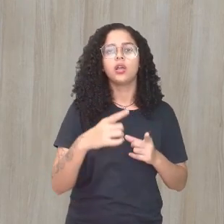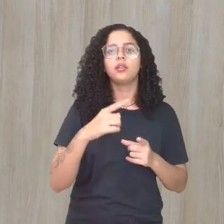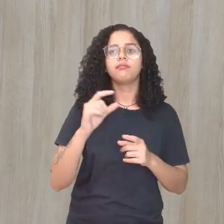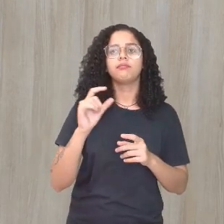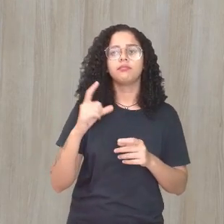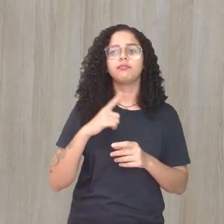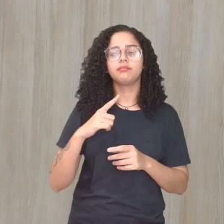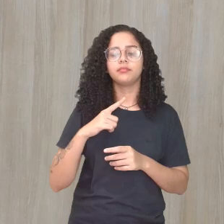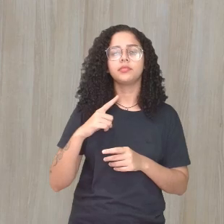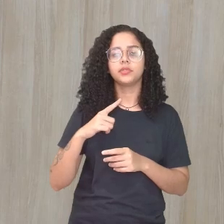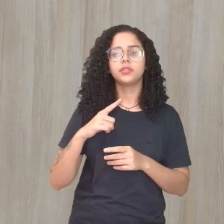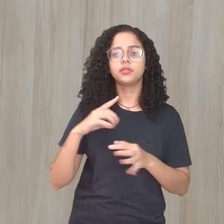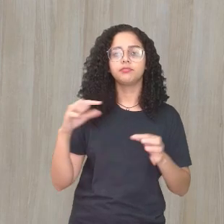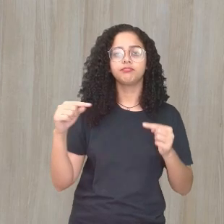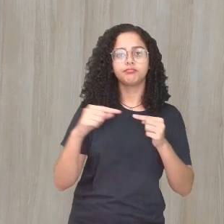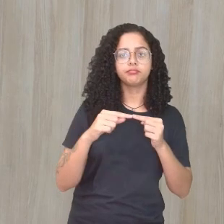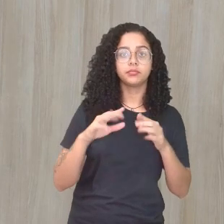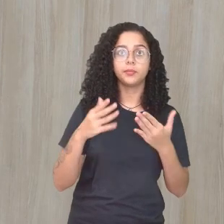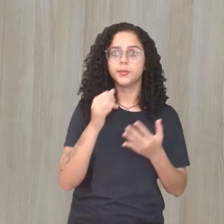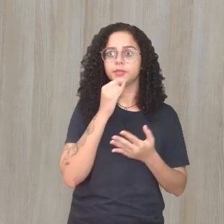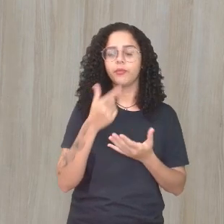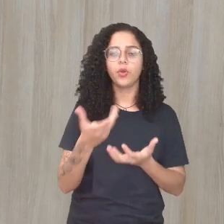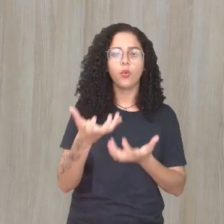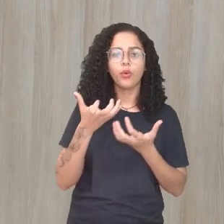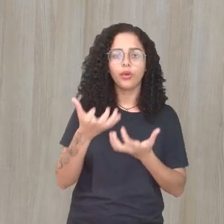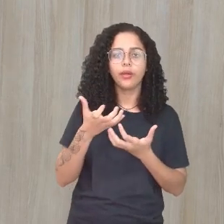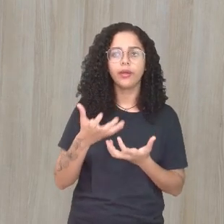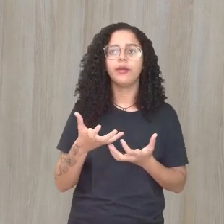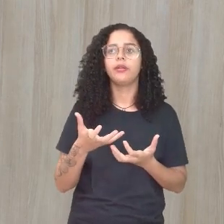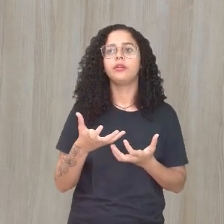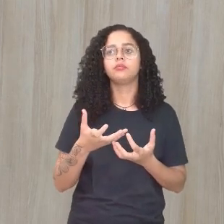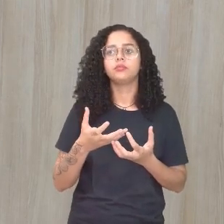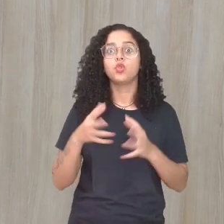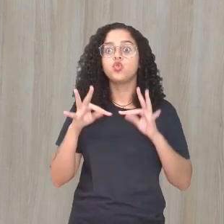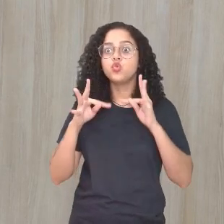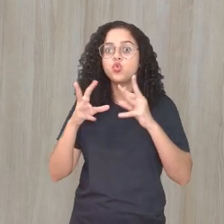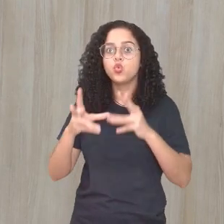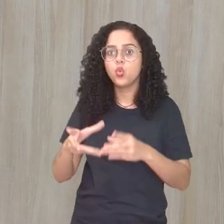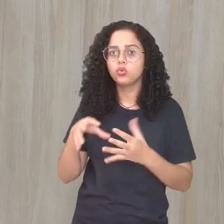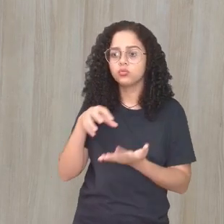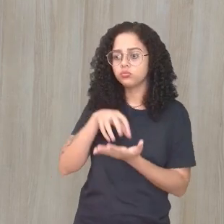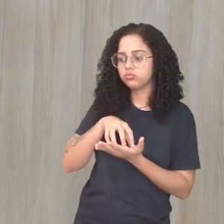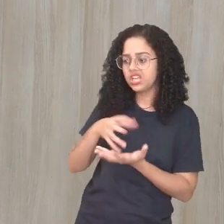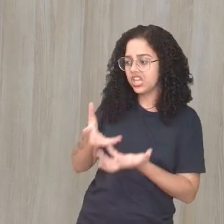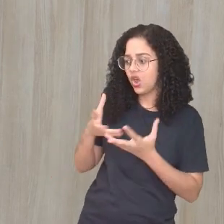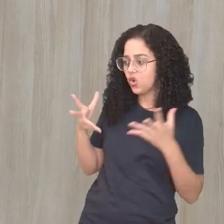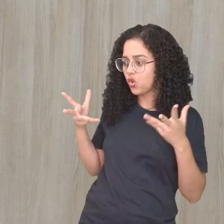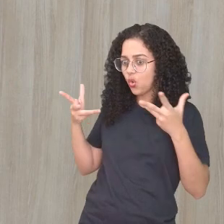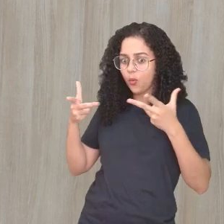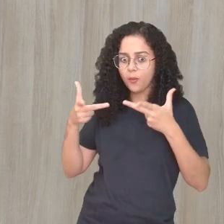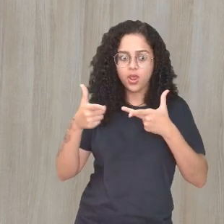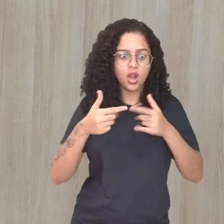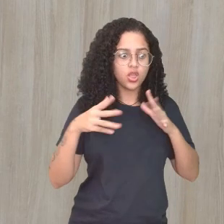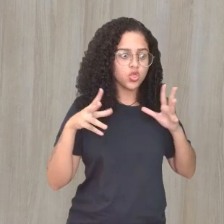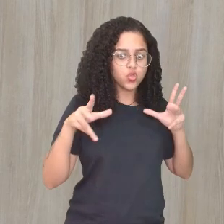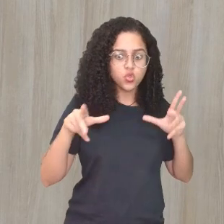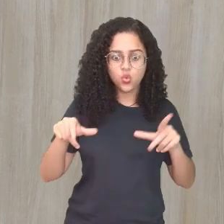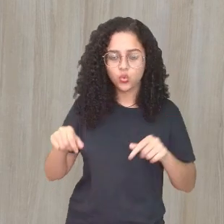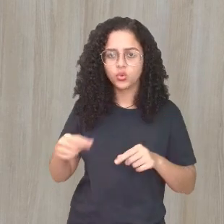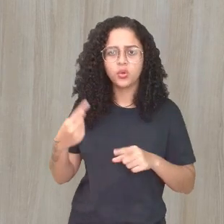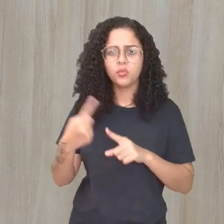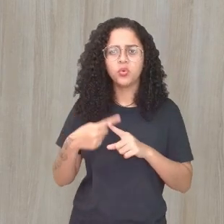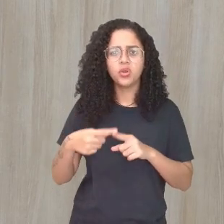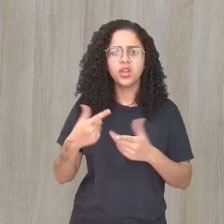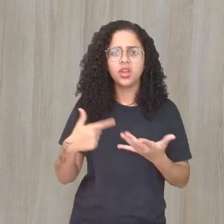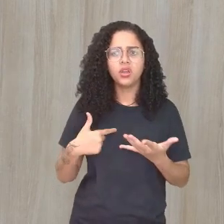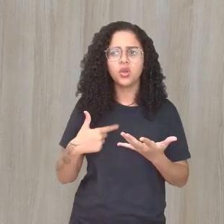nesse sentido, se eu quero concentrar tudo em mãos, se eu quero dominar com mão de ferro ali, por que é que eu